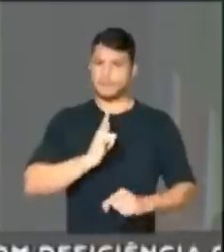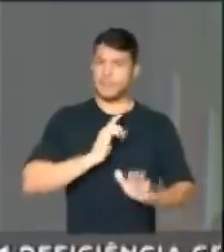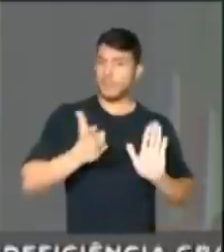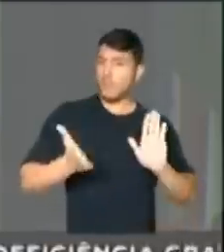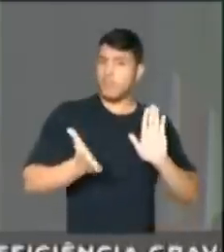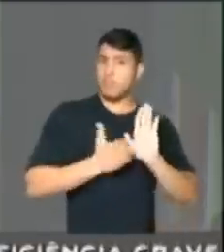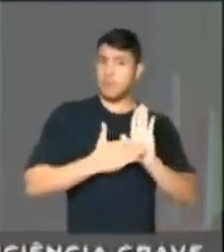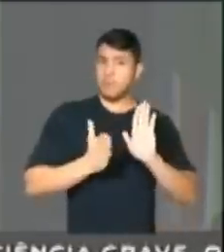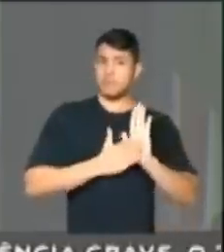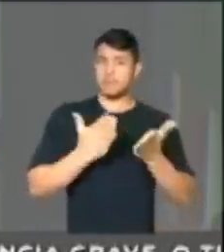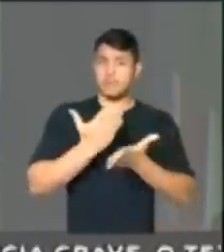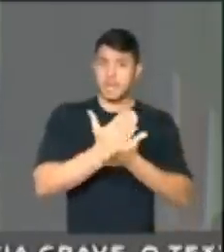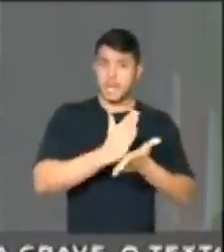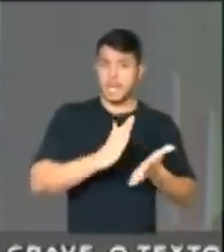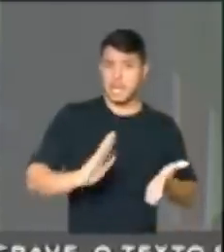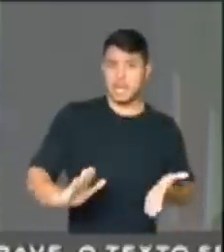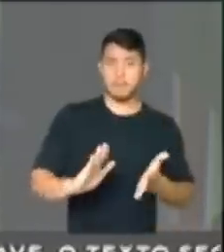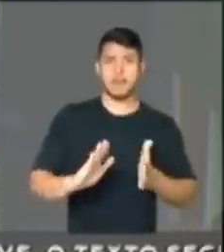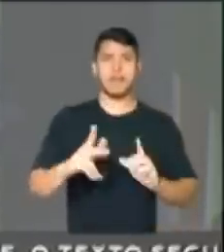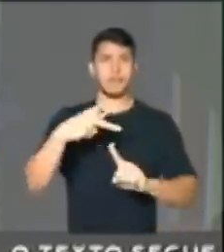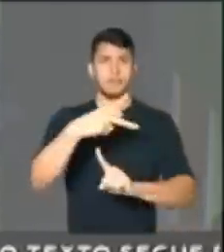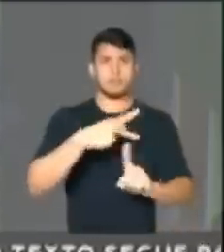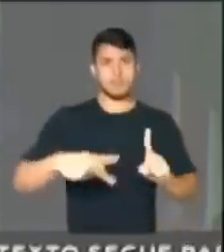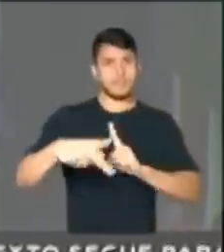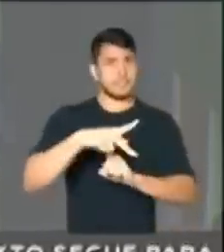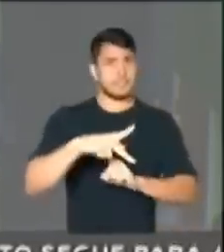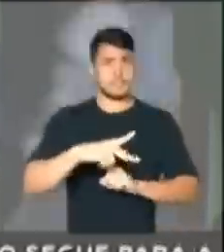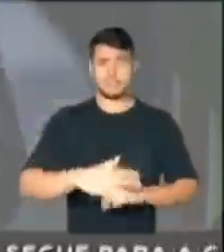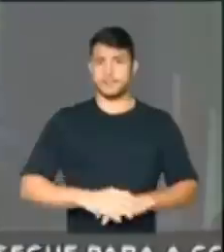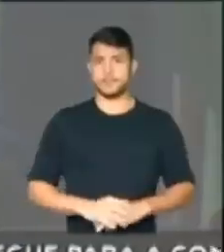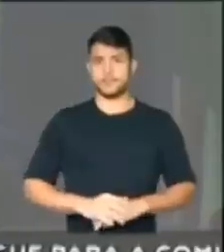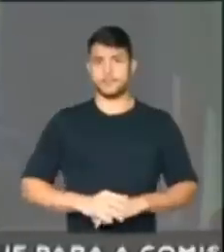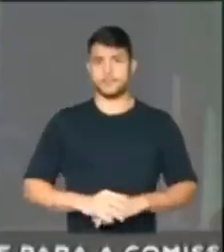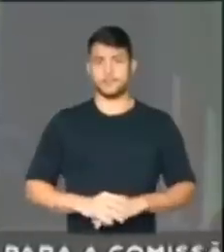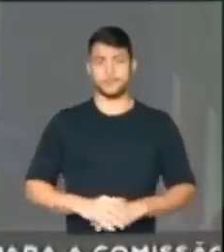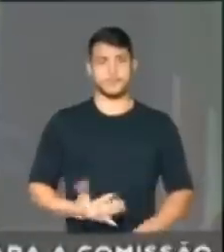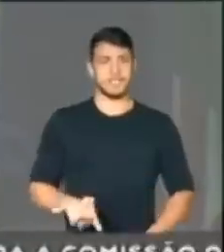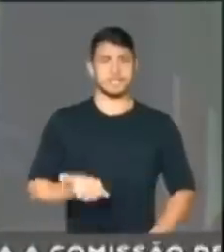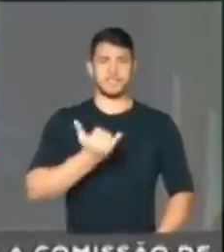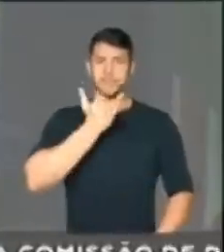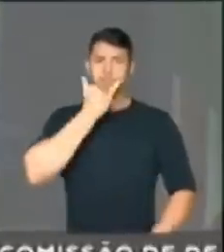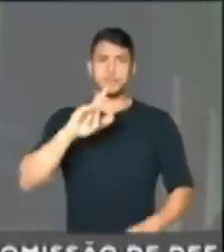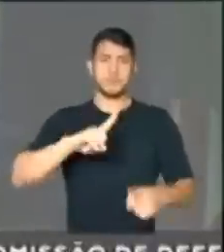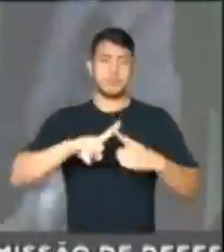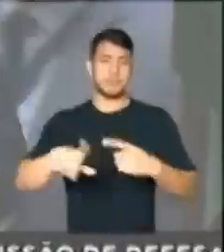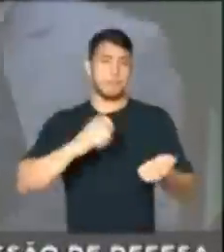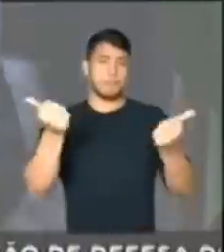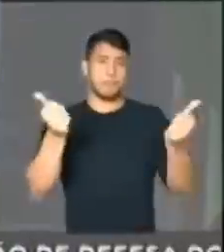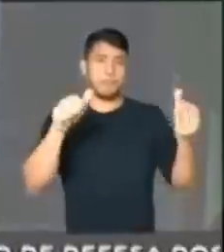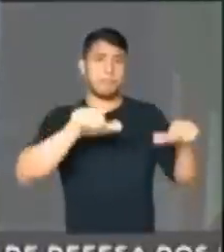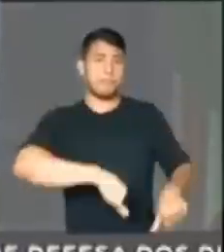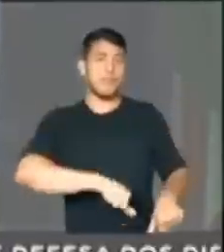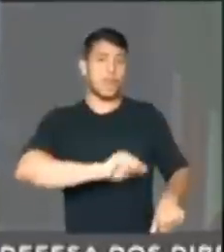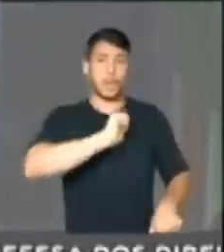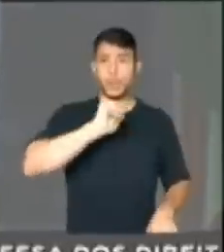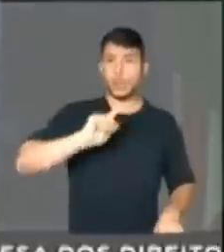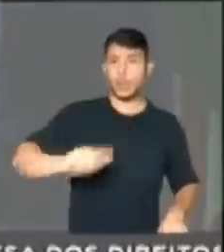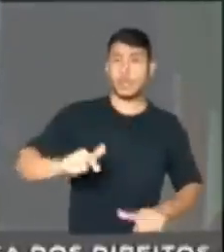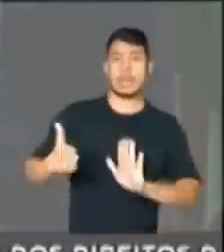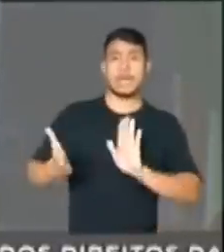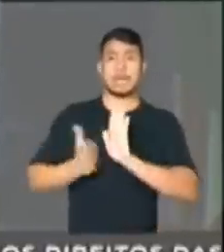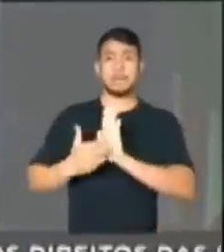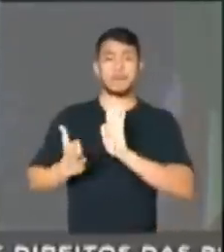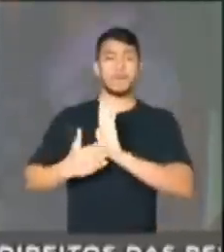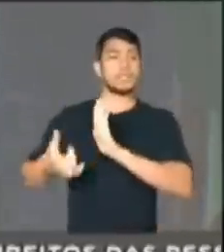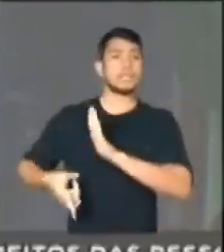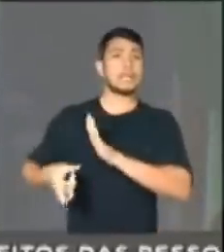proposta de destruição da Previdência Pública, pior inclusive do que a proposta que foi encaminhada para